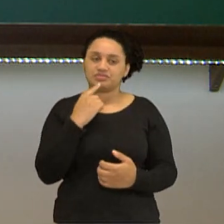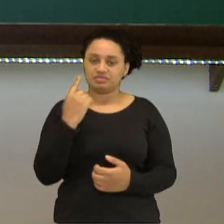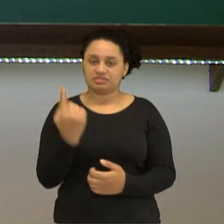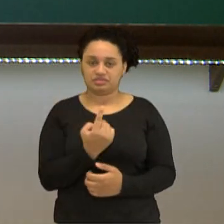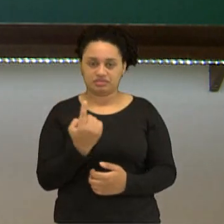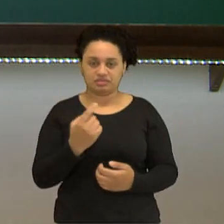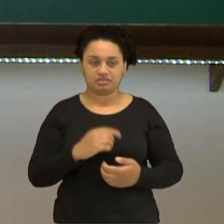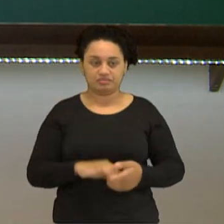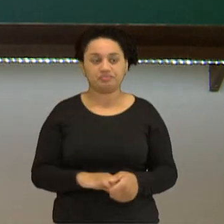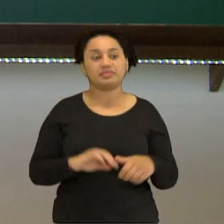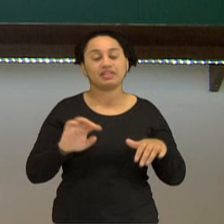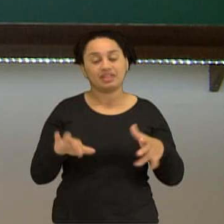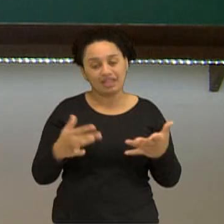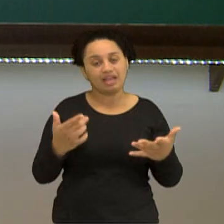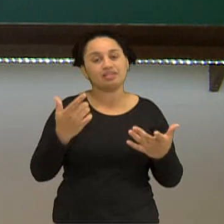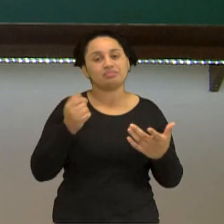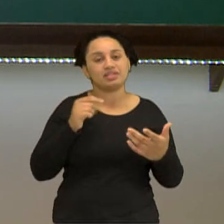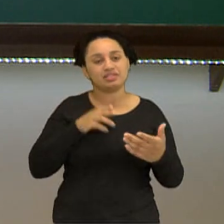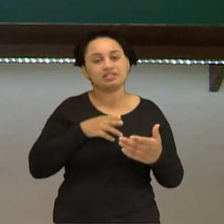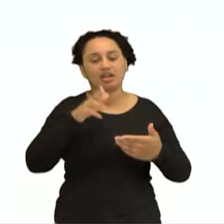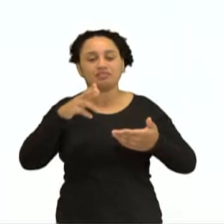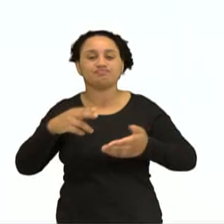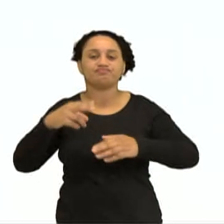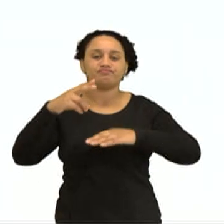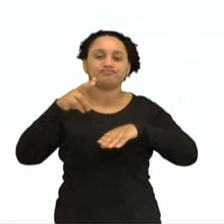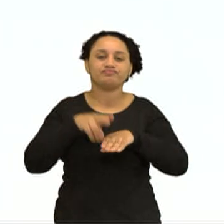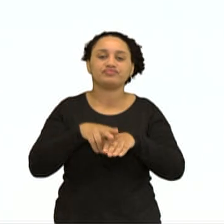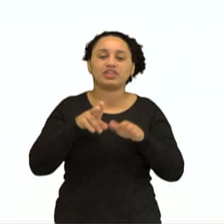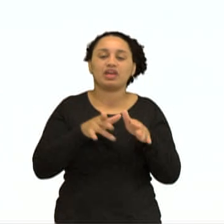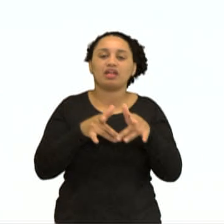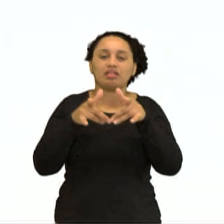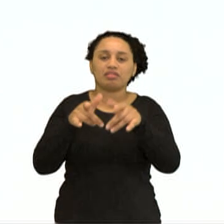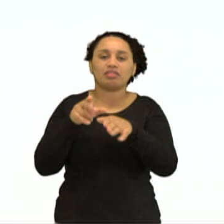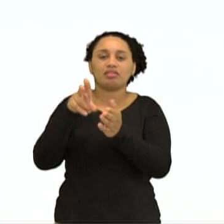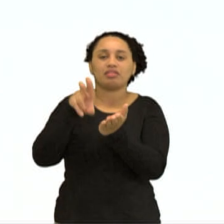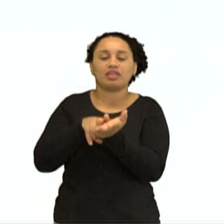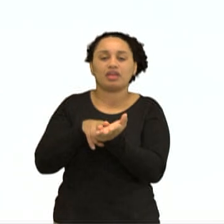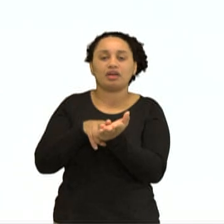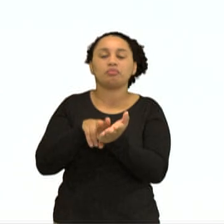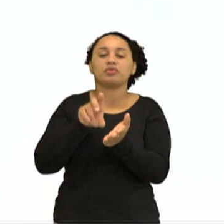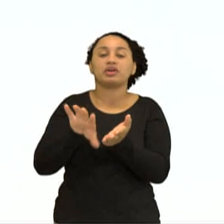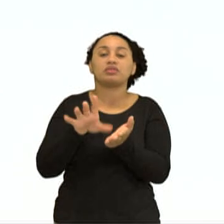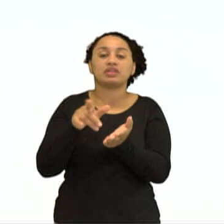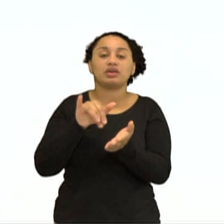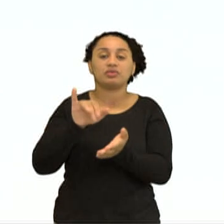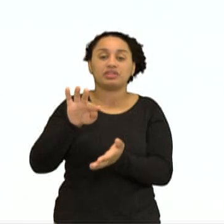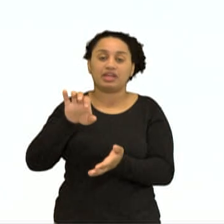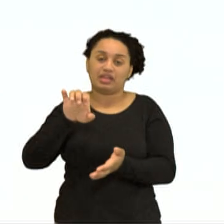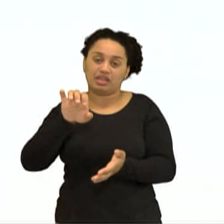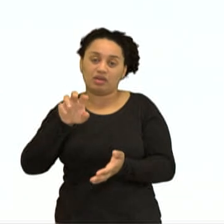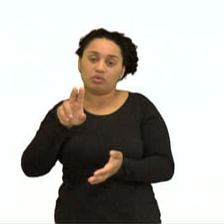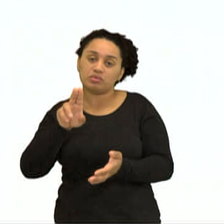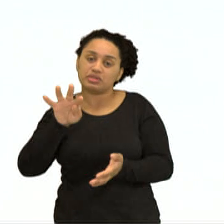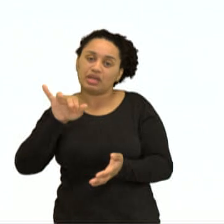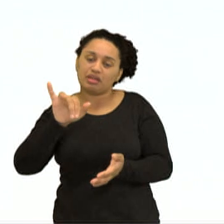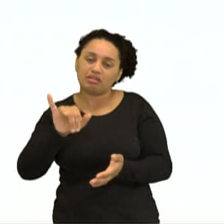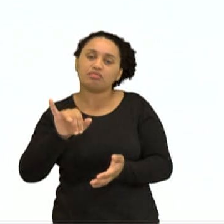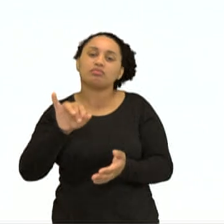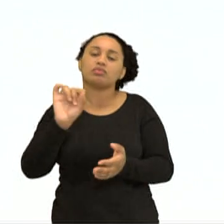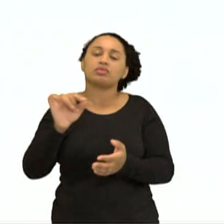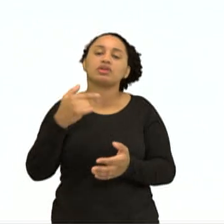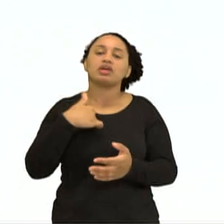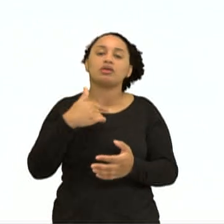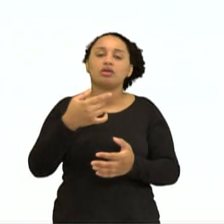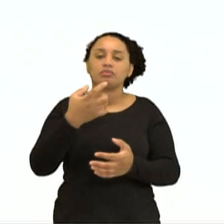aí que ela, infelizmente, é levada a uma intubação. Então é feita uma intubação nessa pessoa e a respiração vai